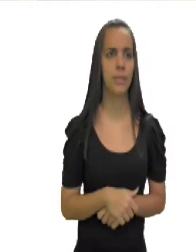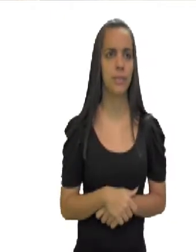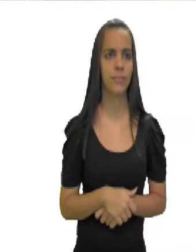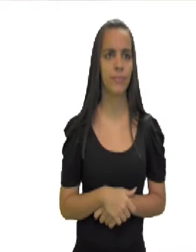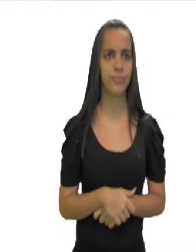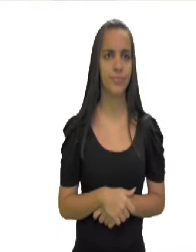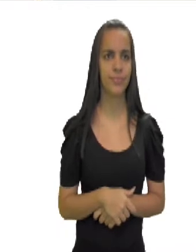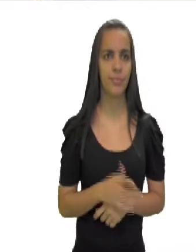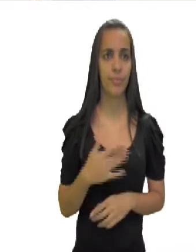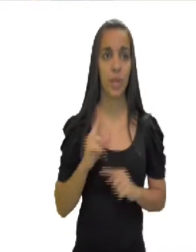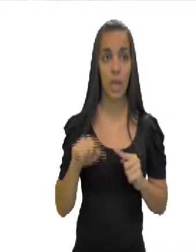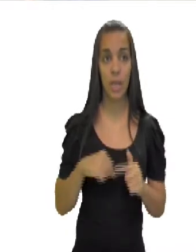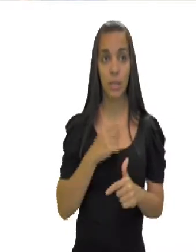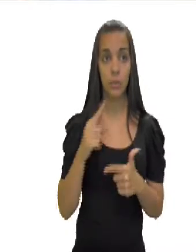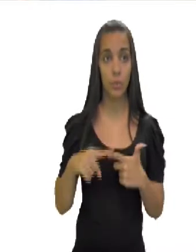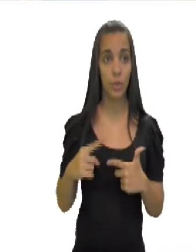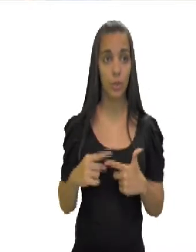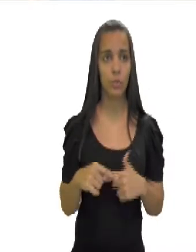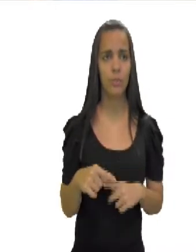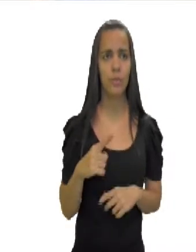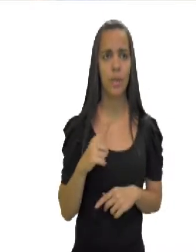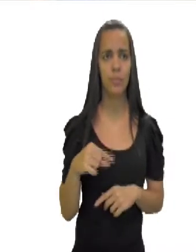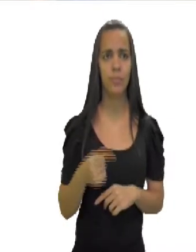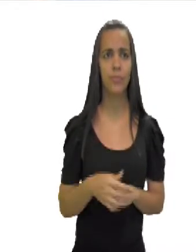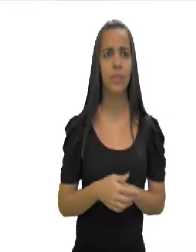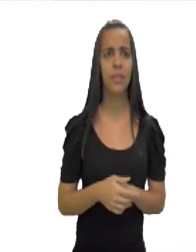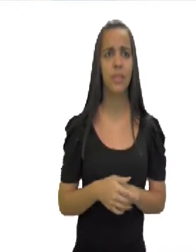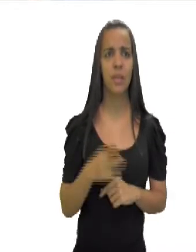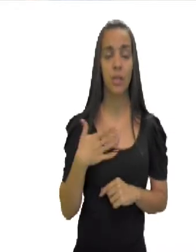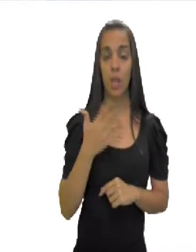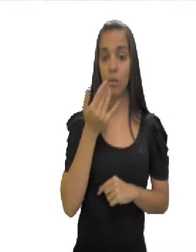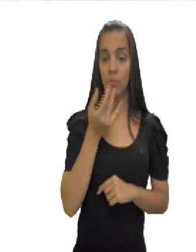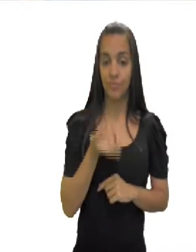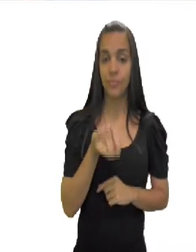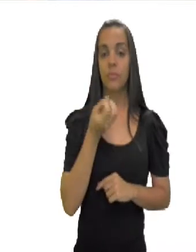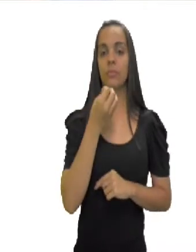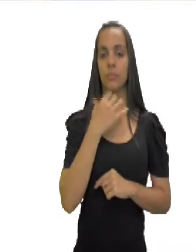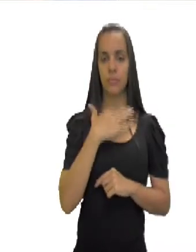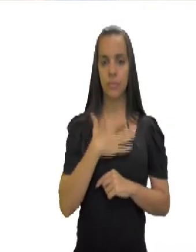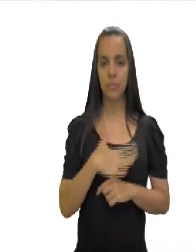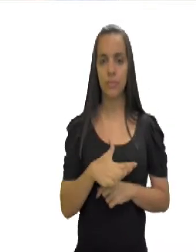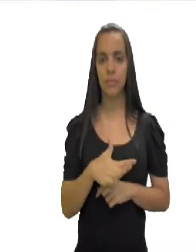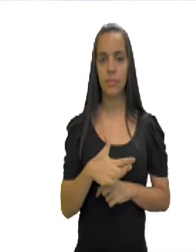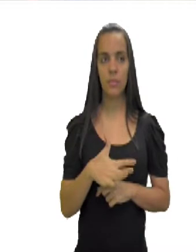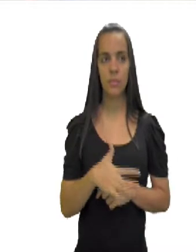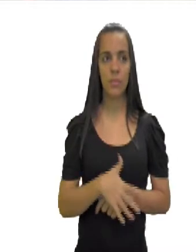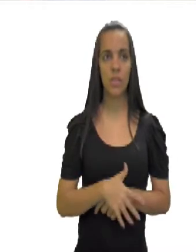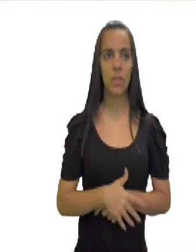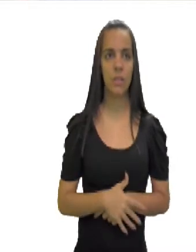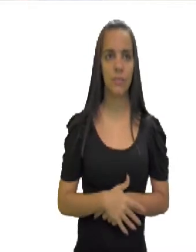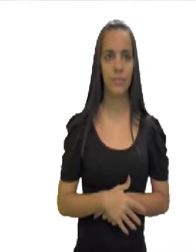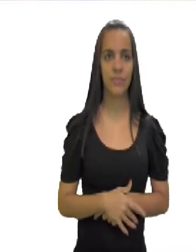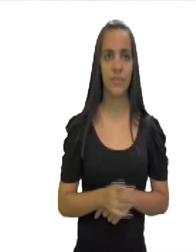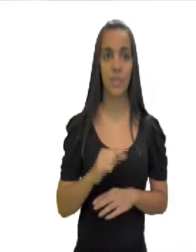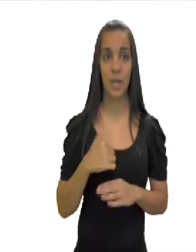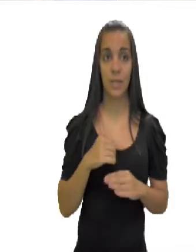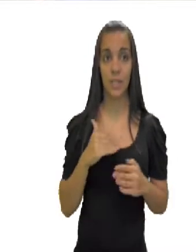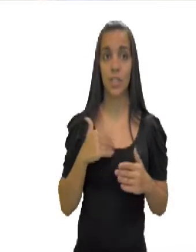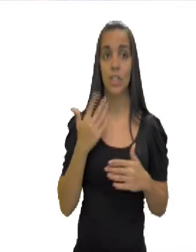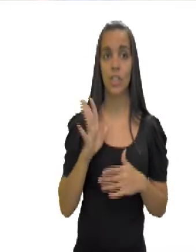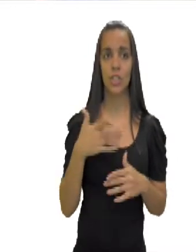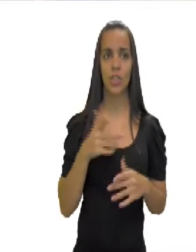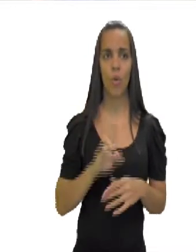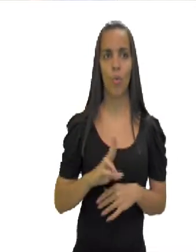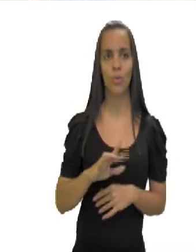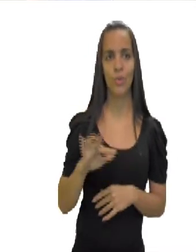Após esse momento, ele é engolido, né? Nós mastigamos, depois nós engolimos, passando pela faringe